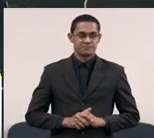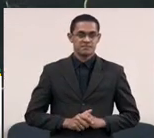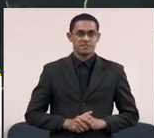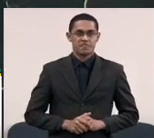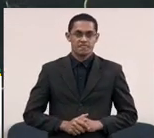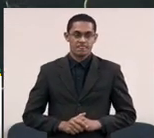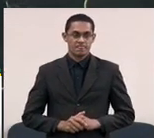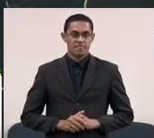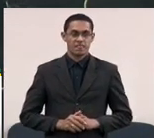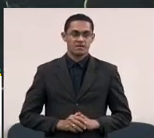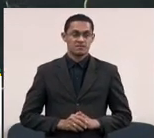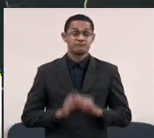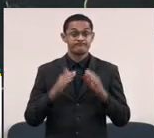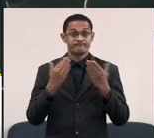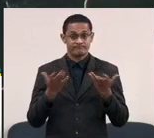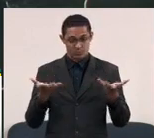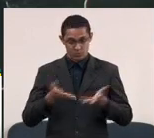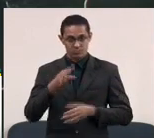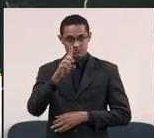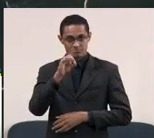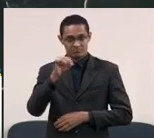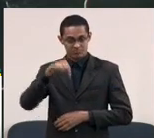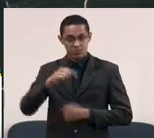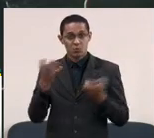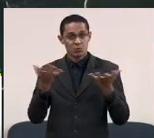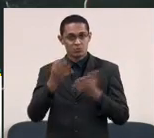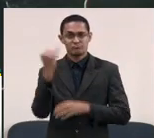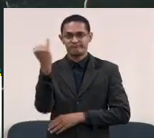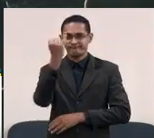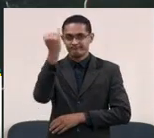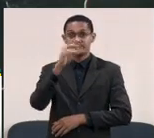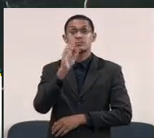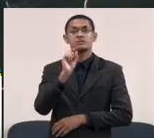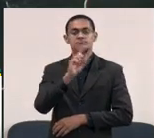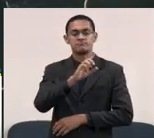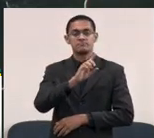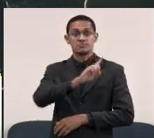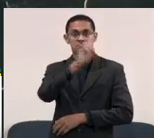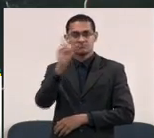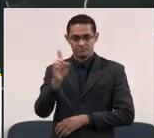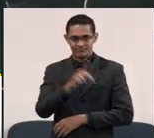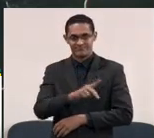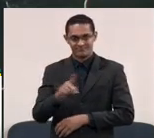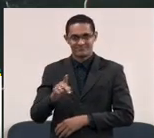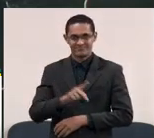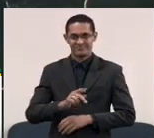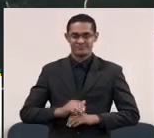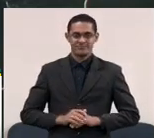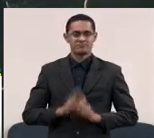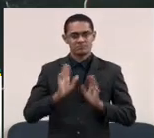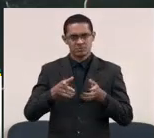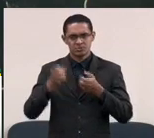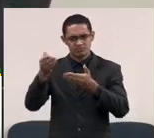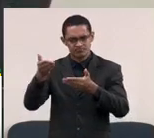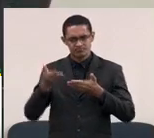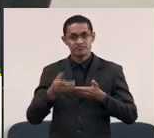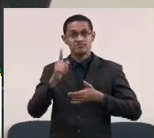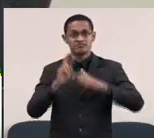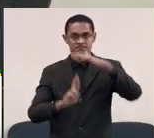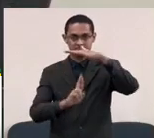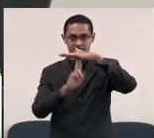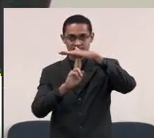em virtude da data de hoje ser uma data muito importante, que é o dia dos professores, nós convidamos a